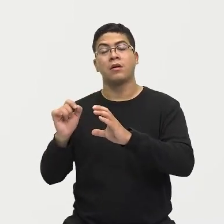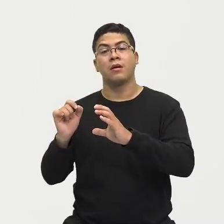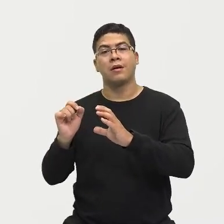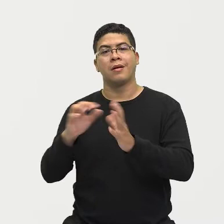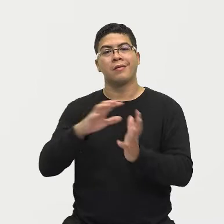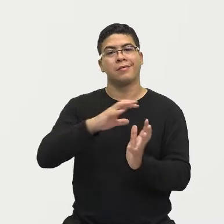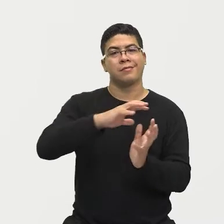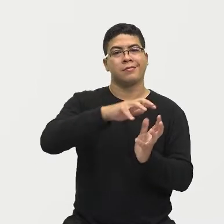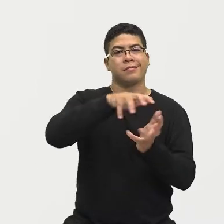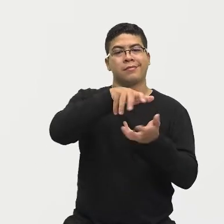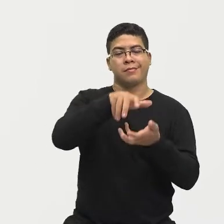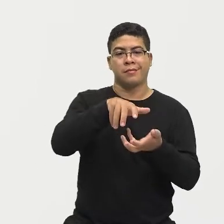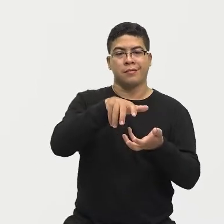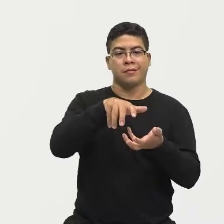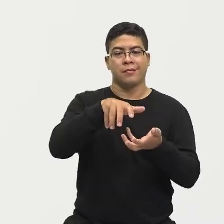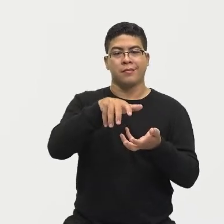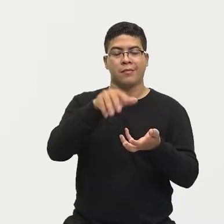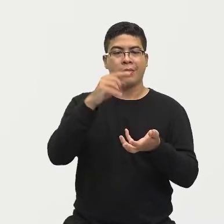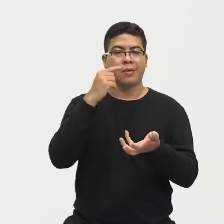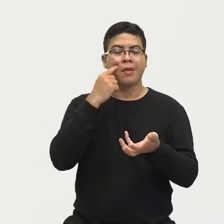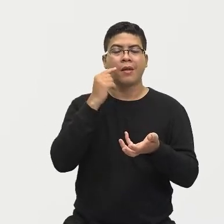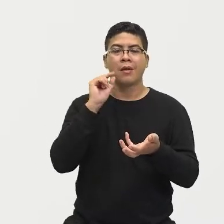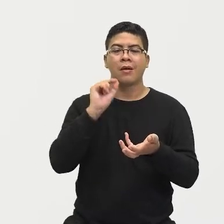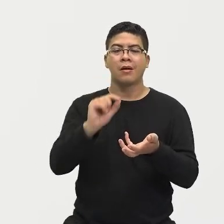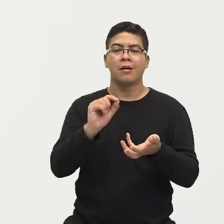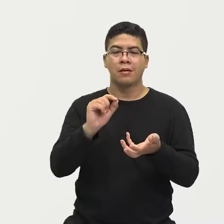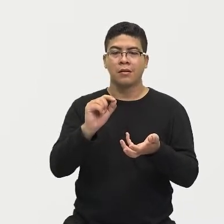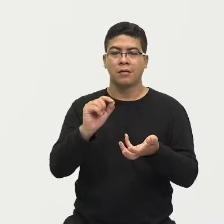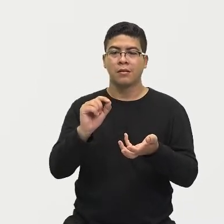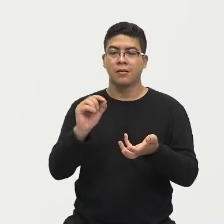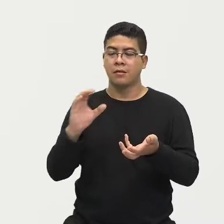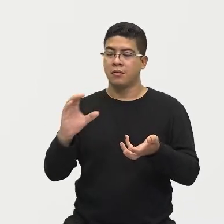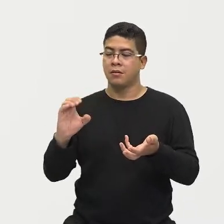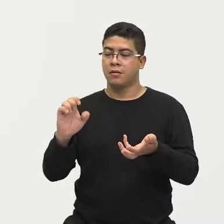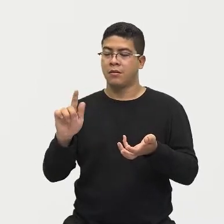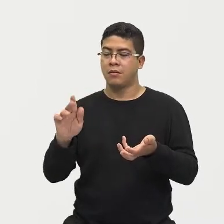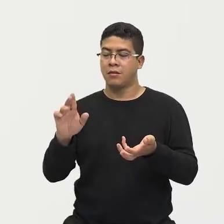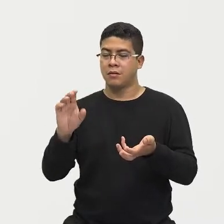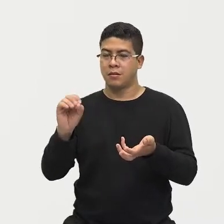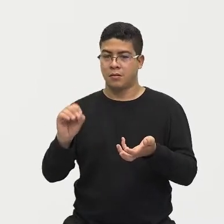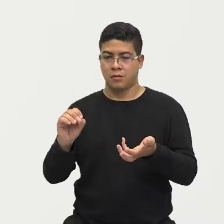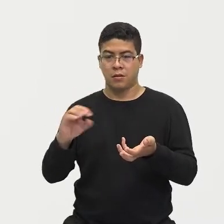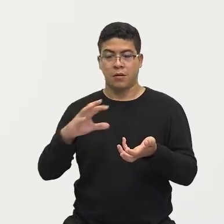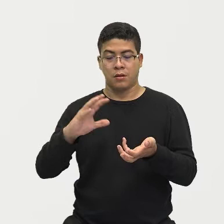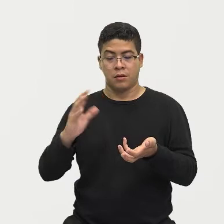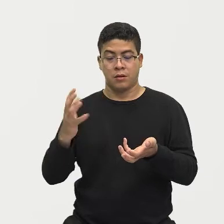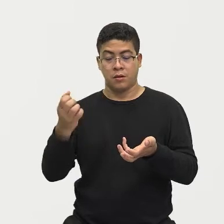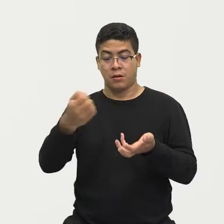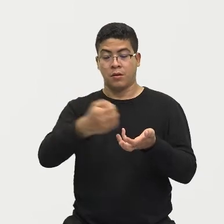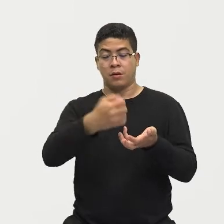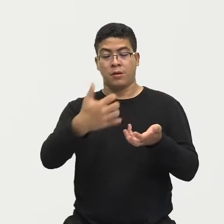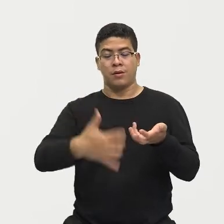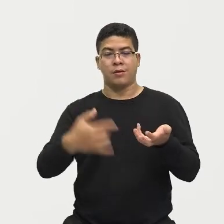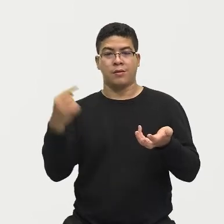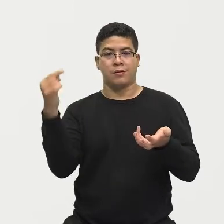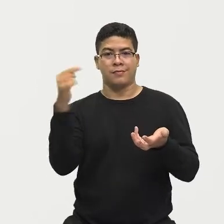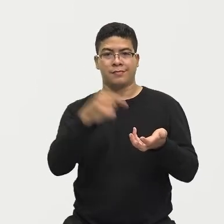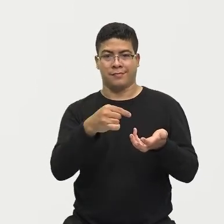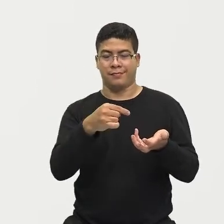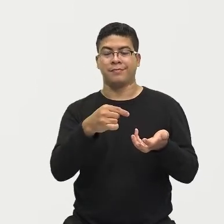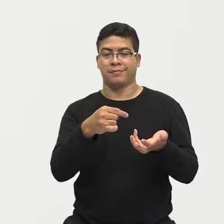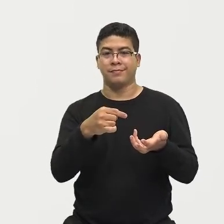é um substantivo. E o cego é característica do globo. O globo cego aqui é um adjetivo, é